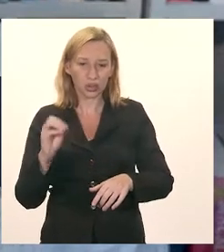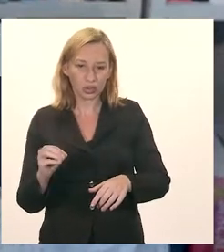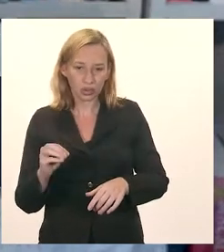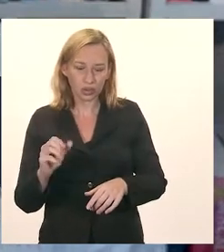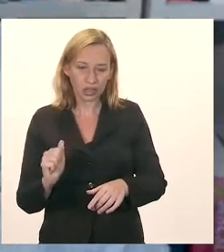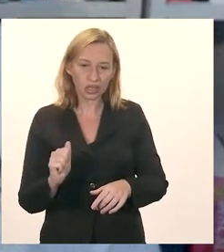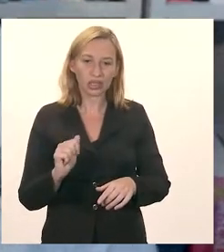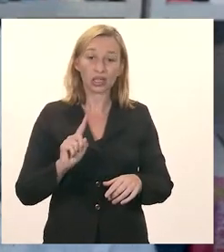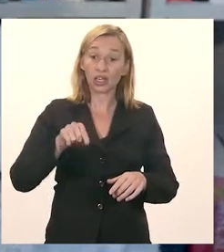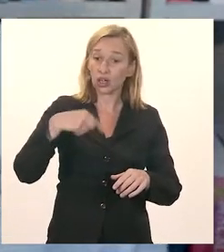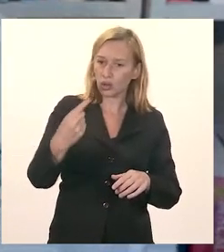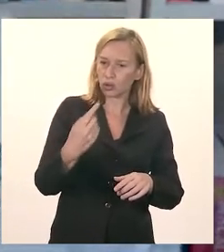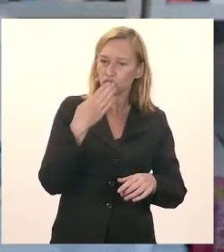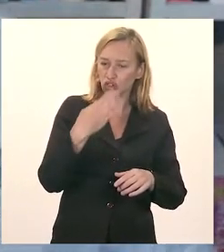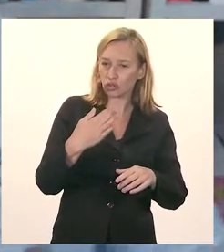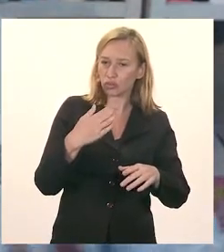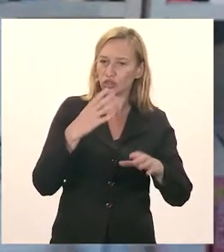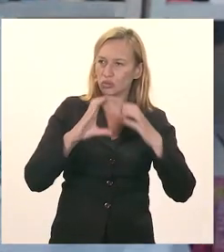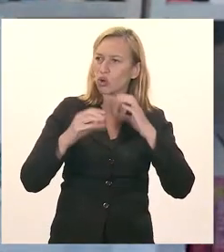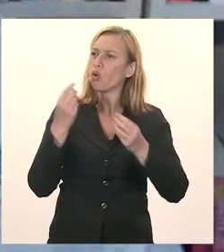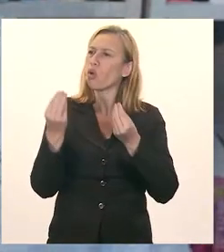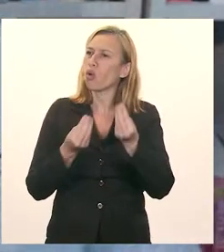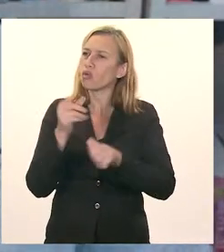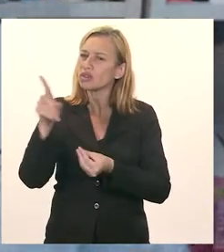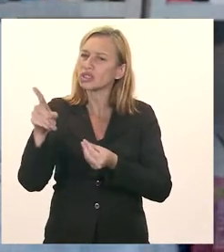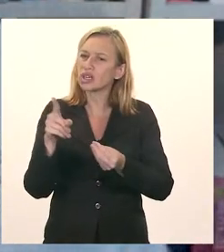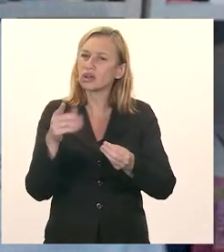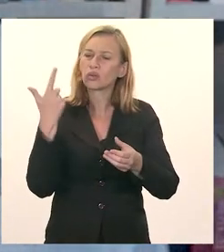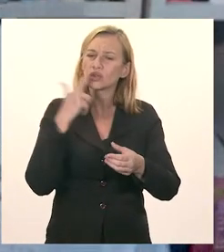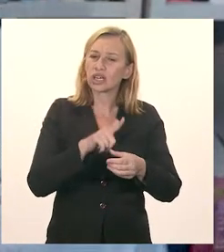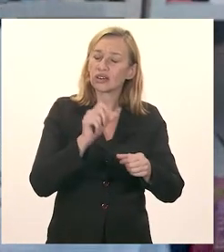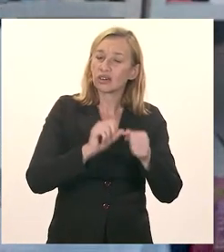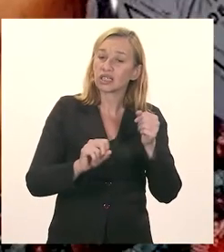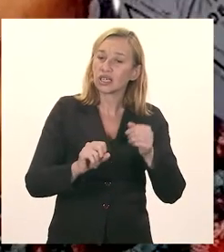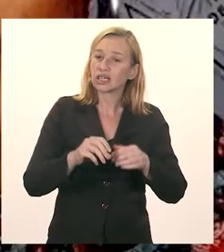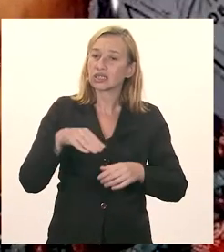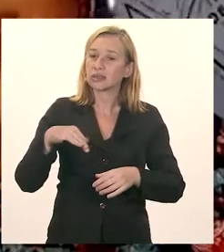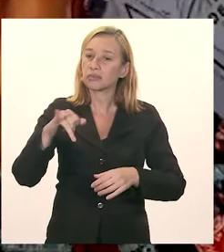eletrônica, o drum and bass, o dance hall. Como é que você consegue fazer esse mix?